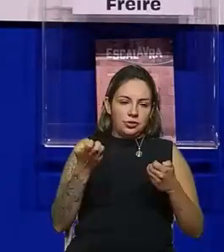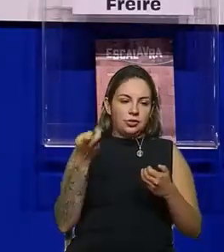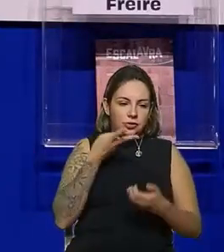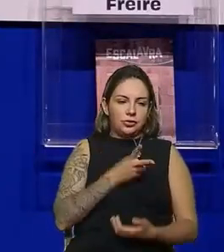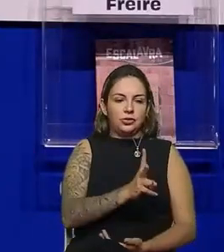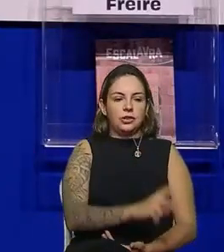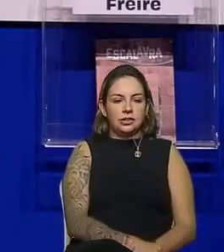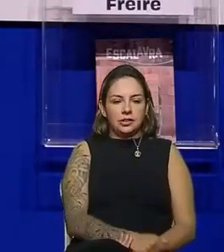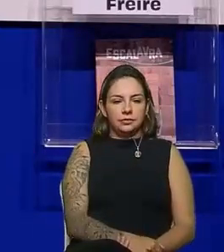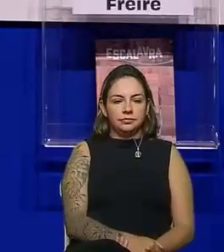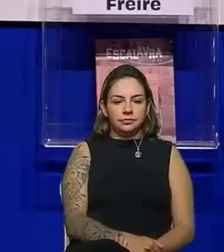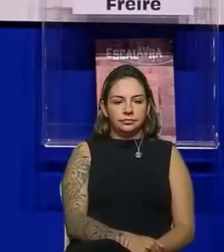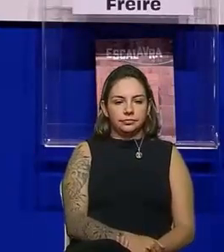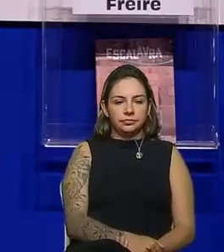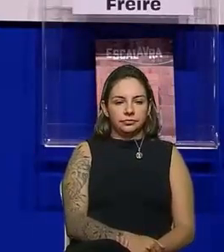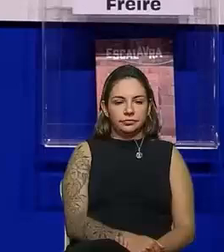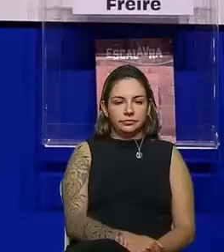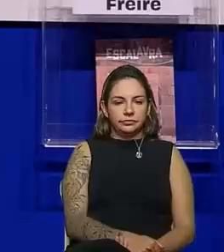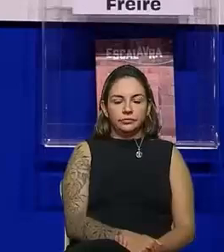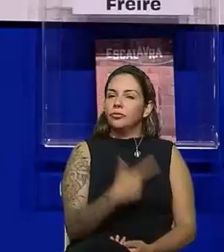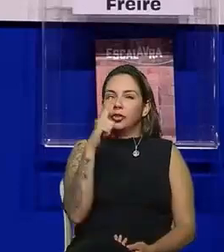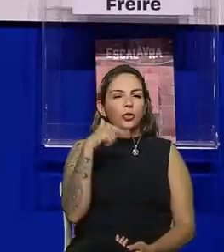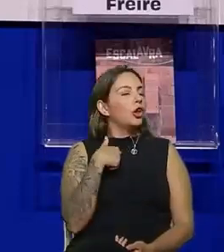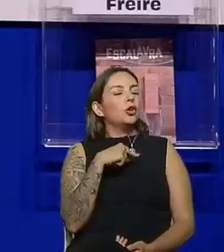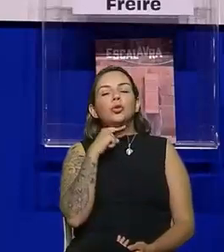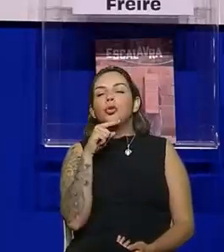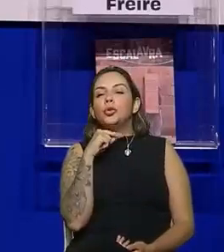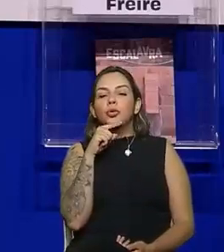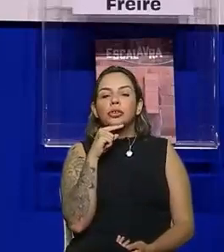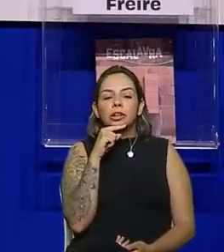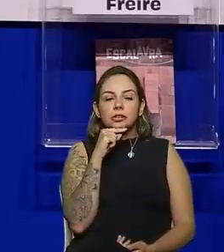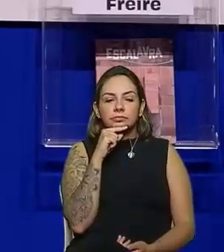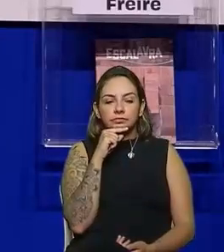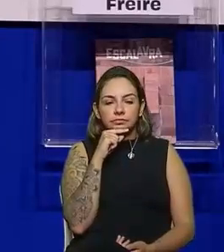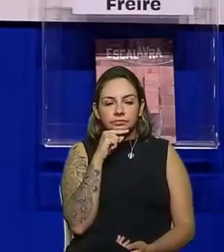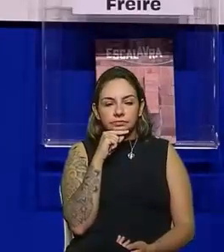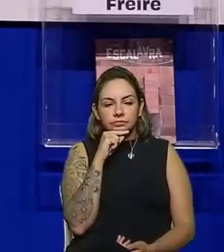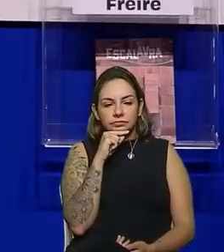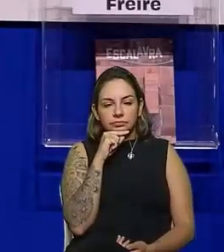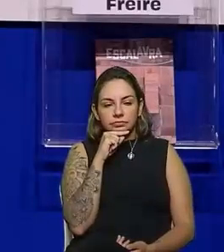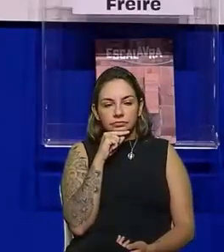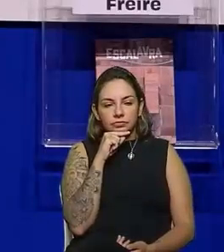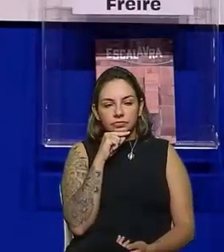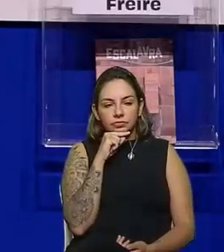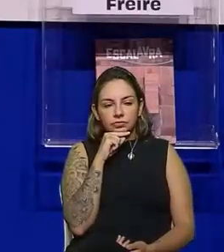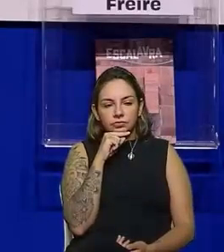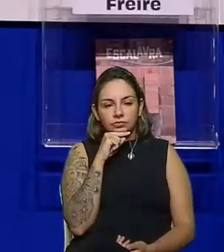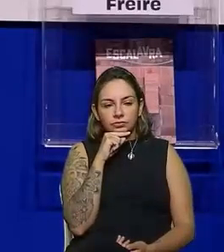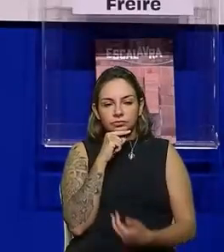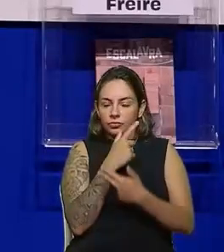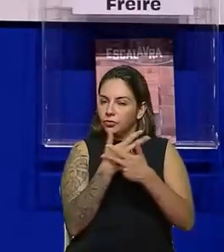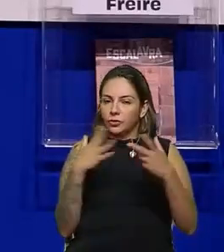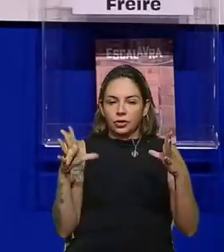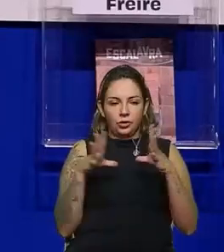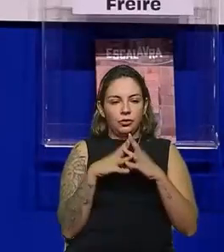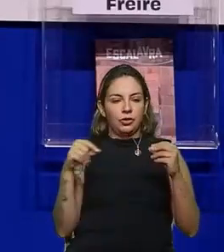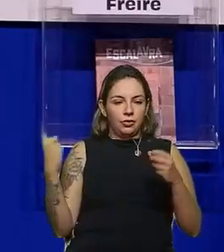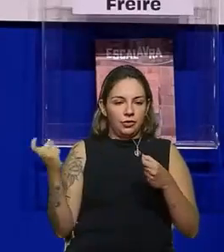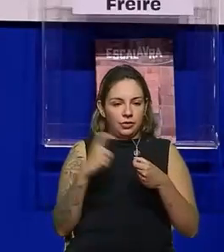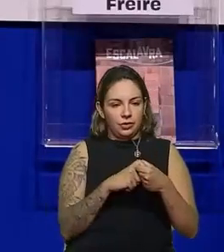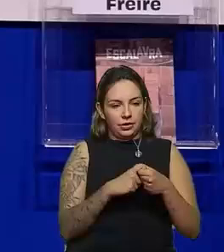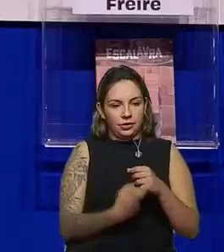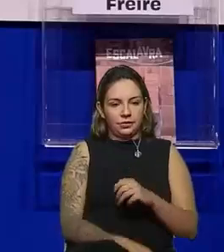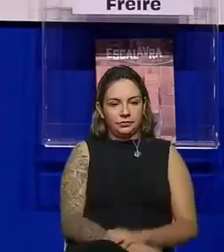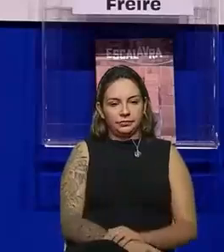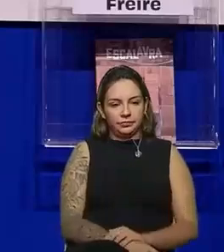que constasse, né? Então eu não tenho a menor dúvida que houve alguma coisa que fez o verso sumir, depois voltar